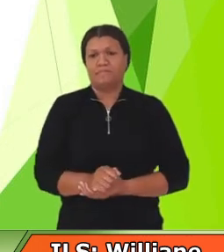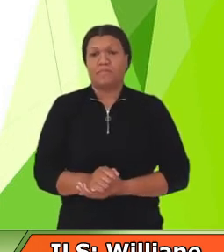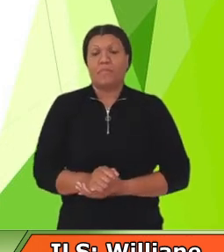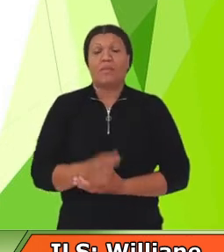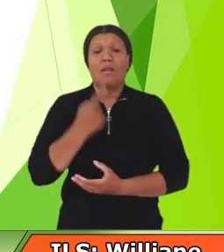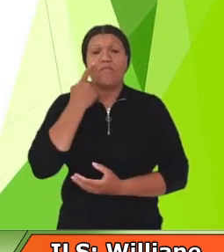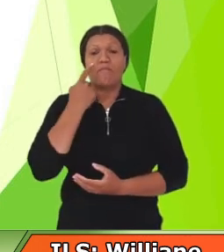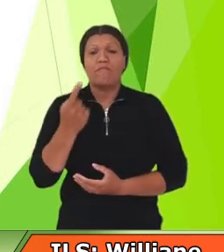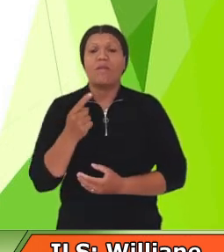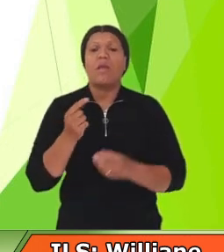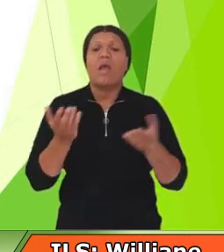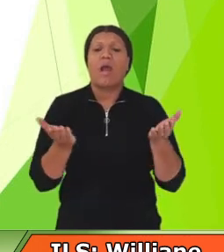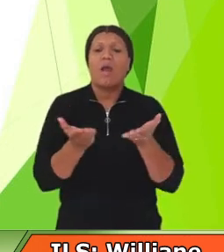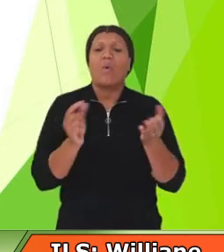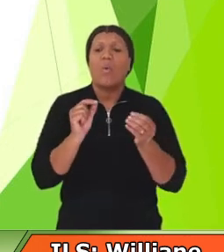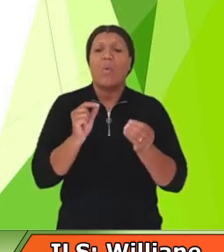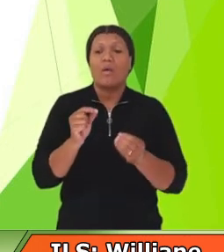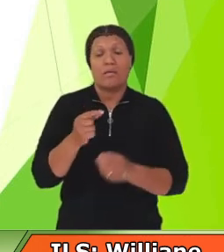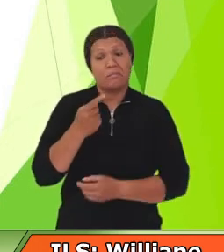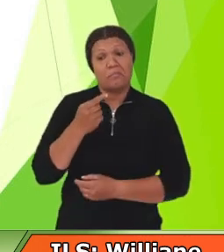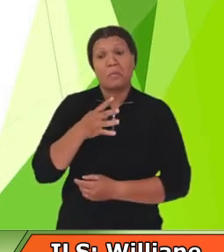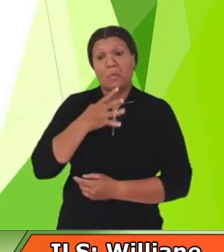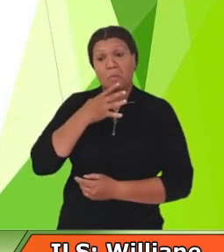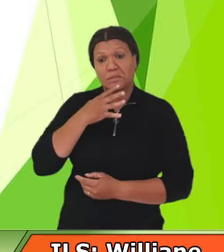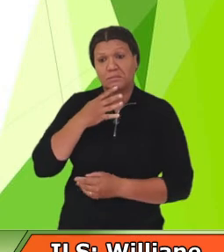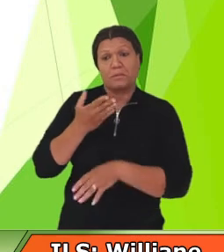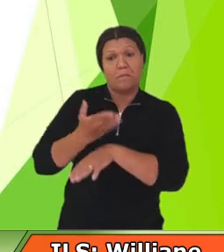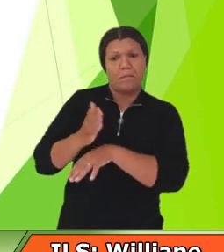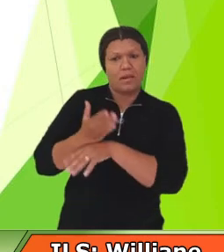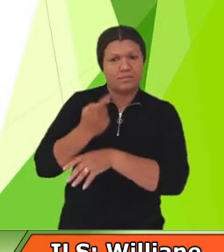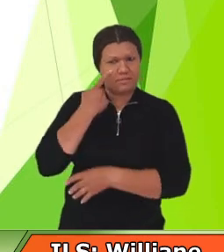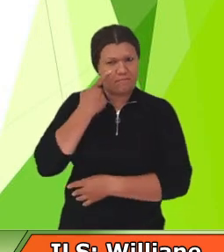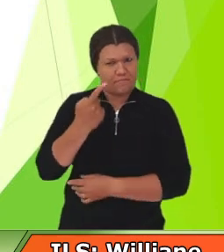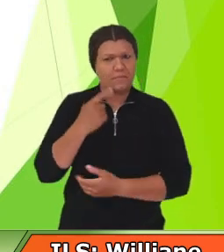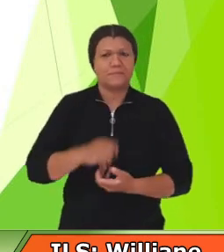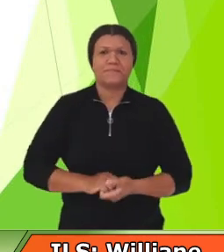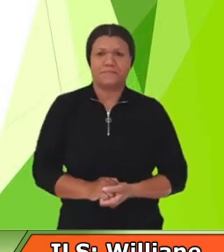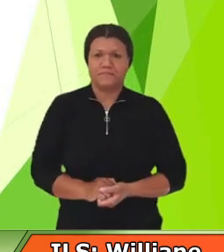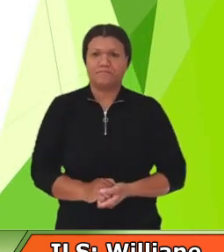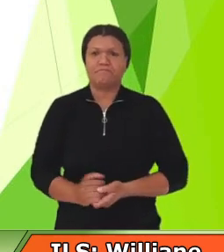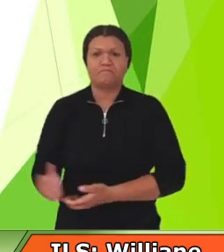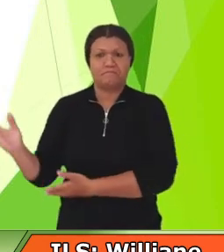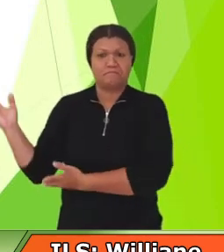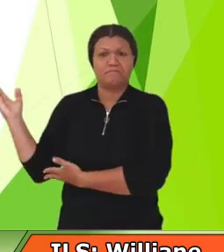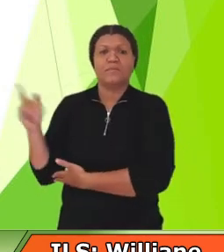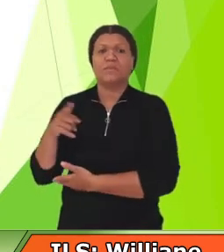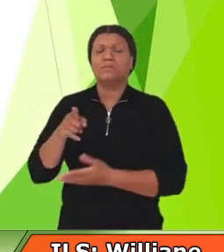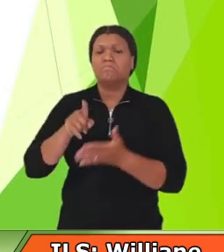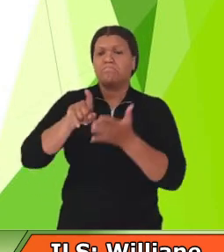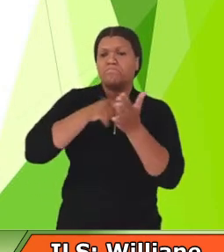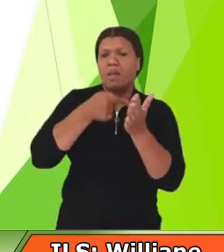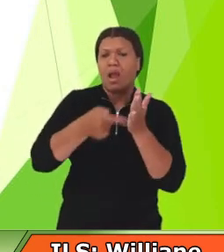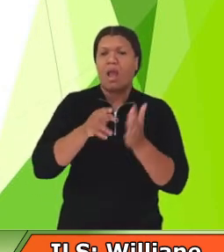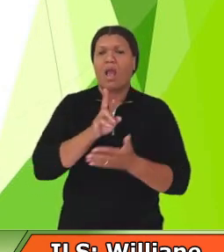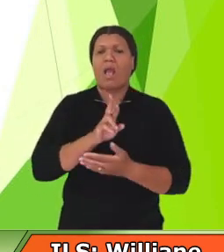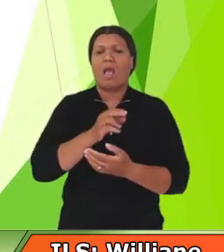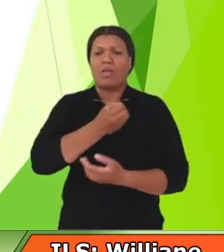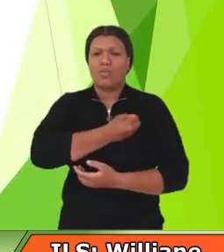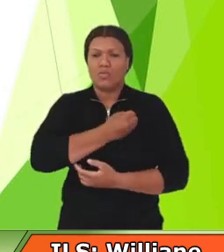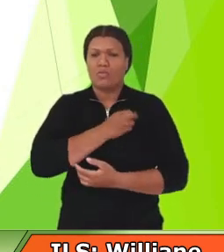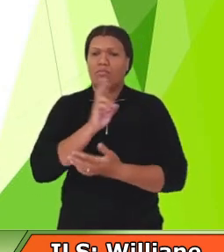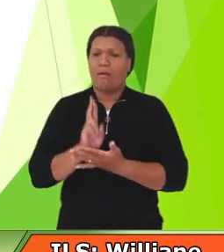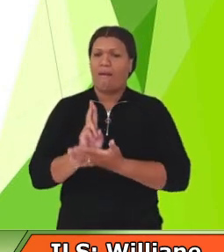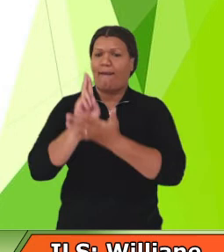Vamos colocar os nossos conhecimentos em prática. Assinale o número representado pelo